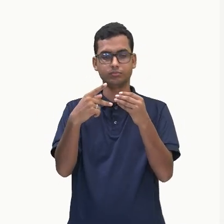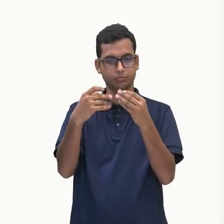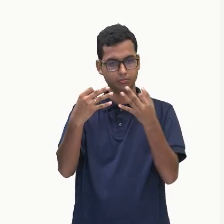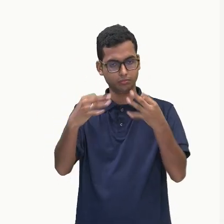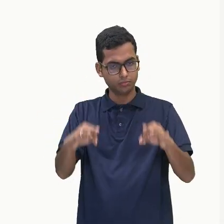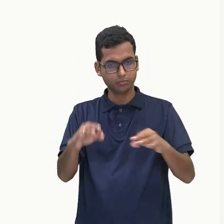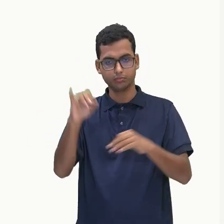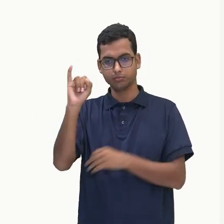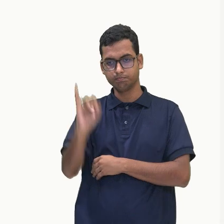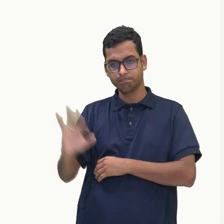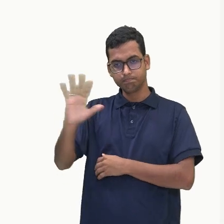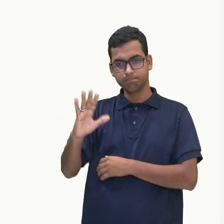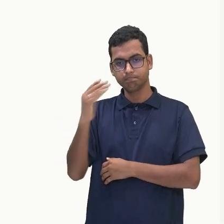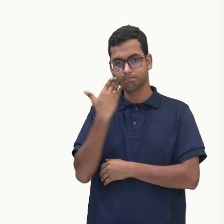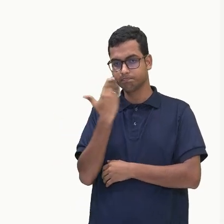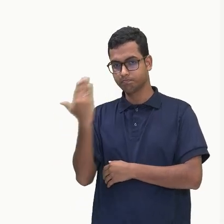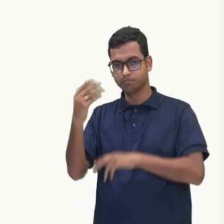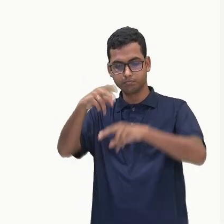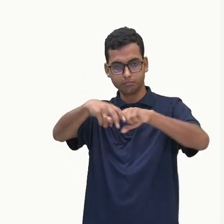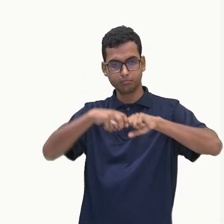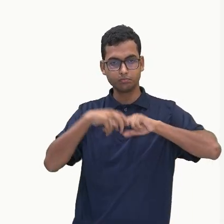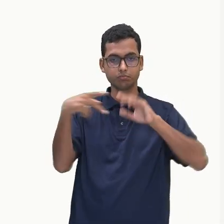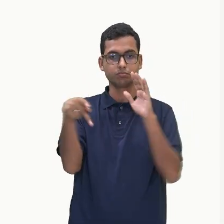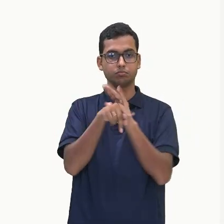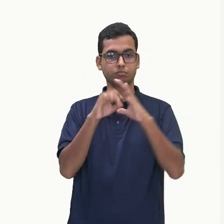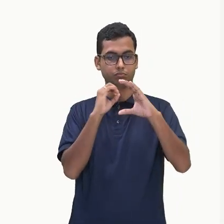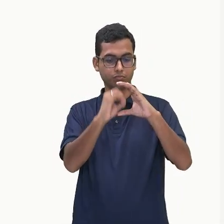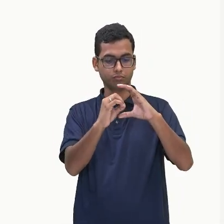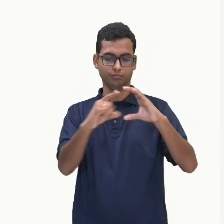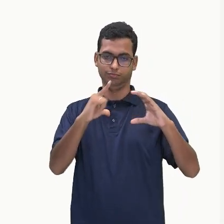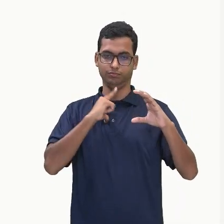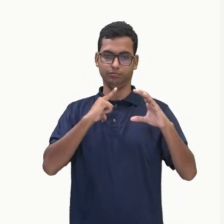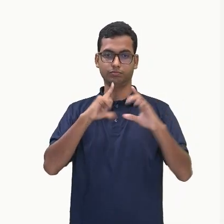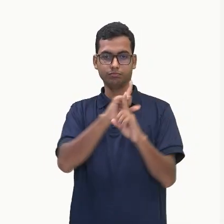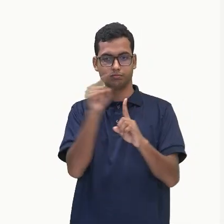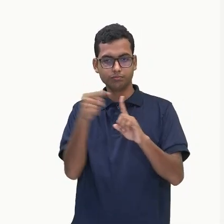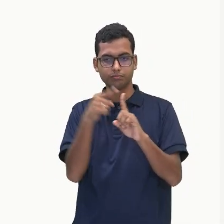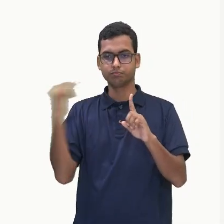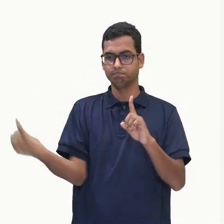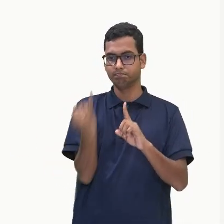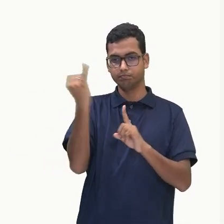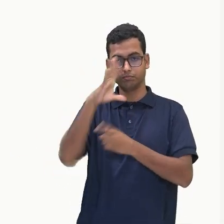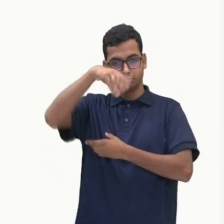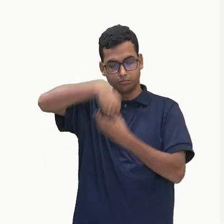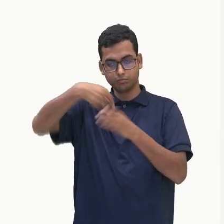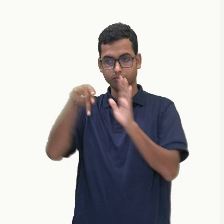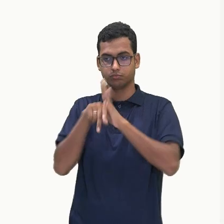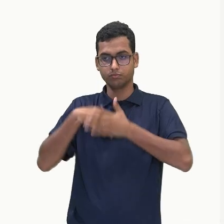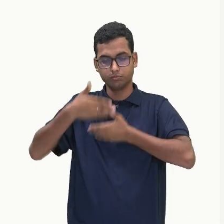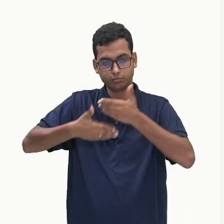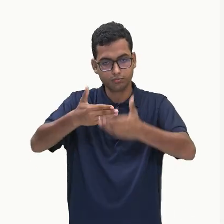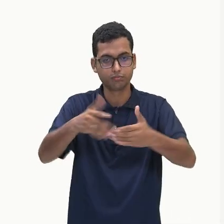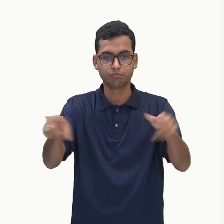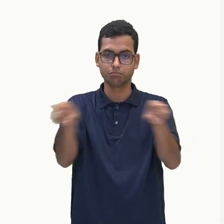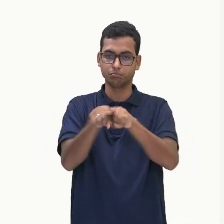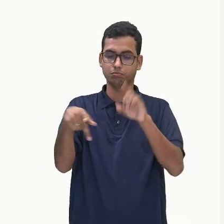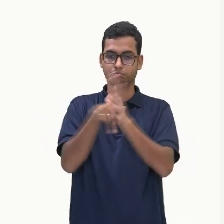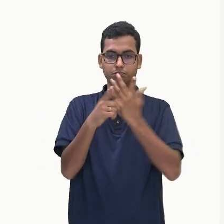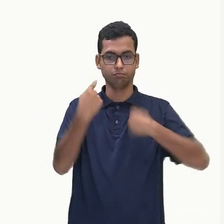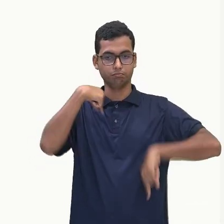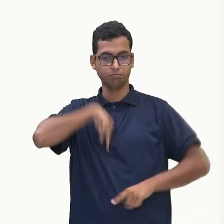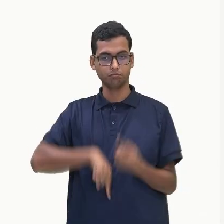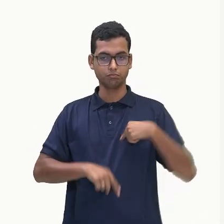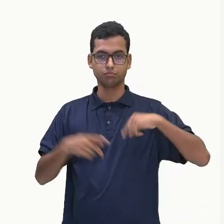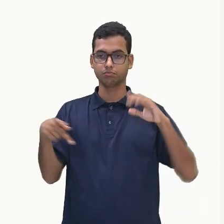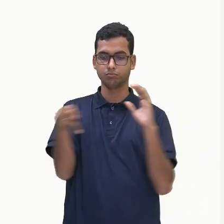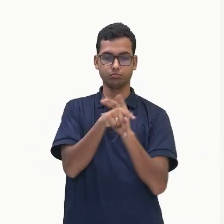nossa imagem. É porque o núcleo ele também vai possuir uma função importantíssima dentro desse processo metabólico das